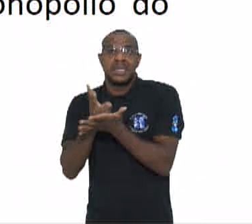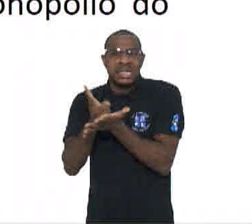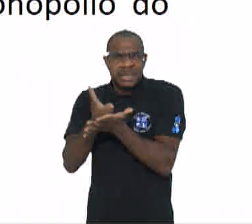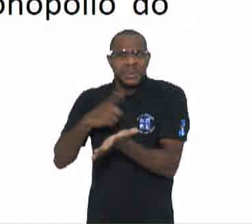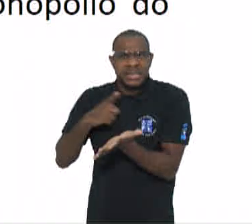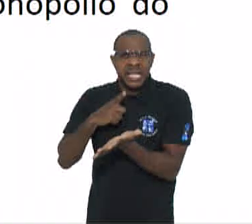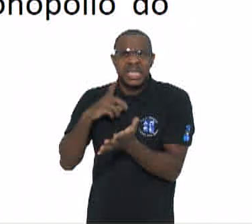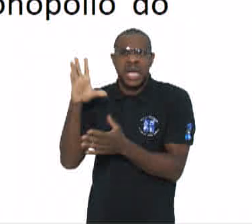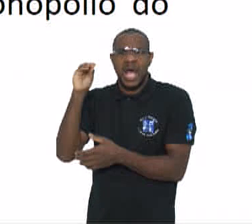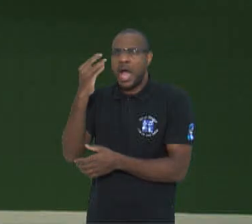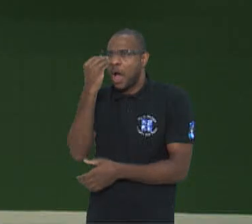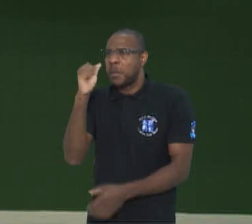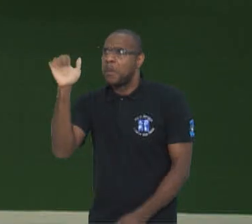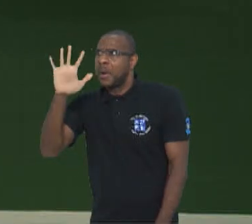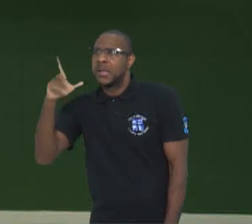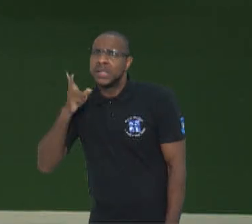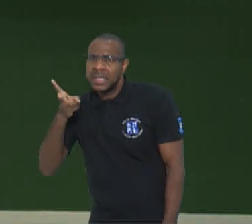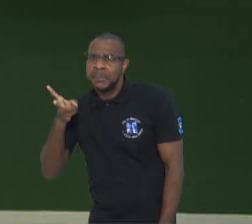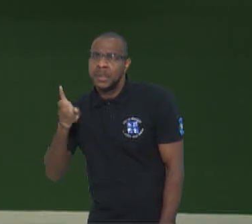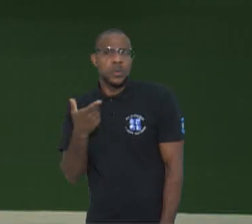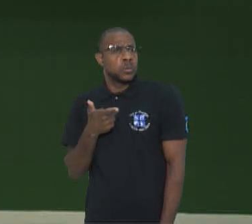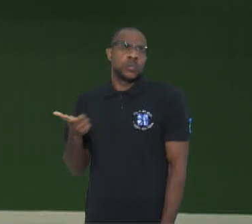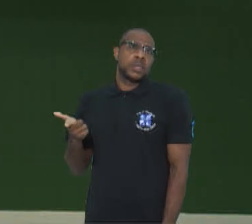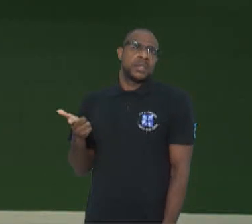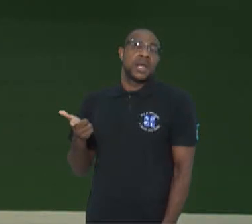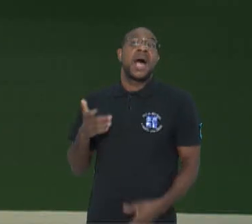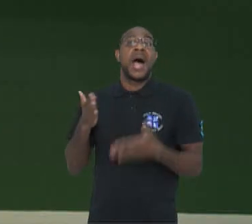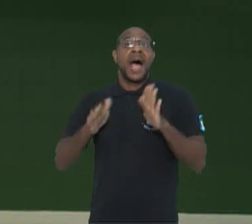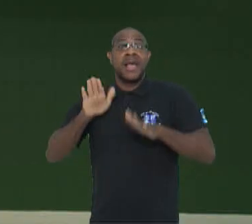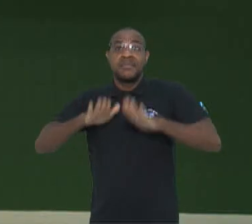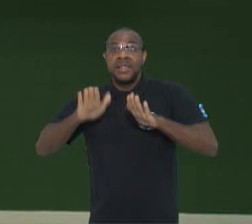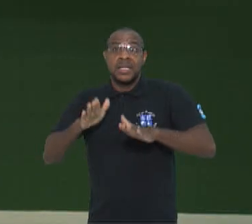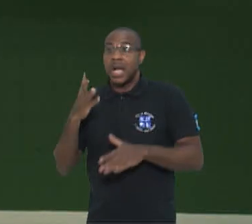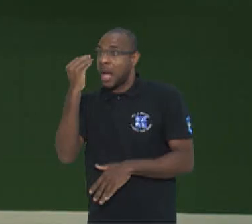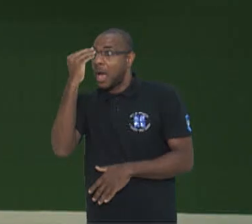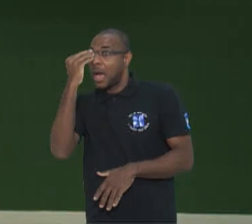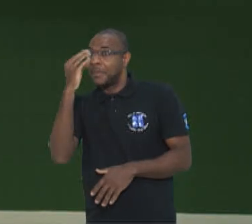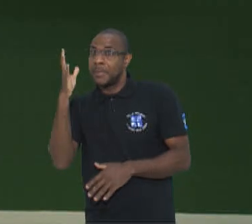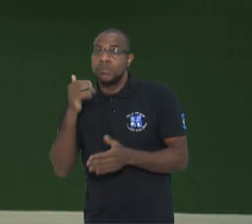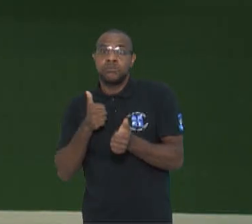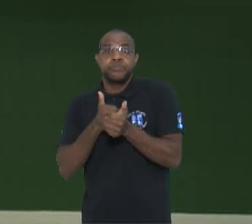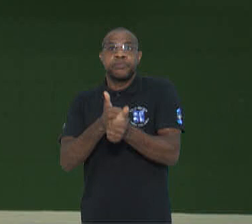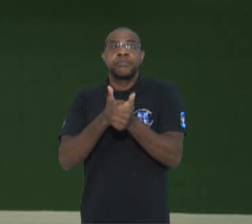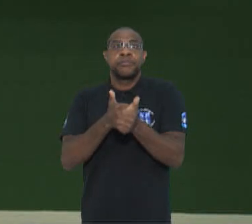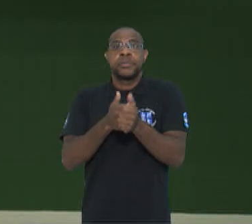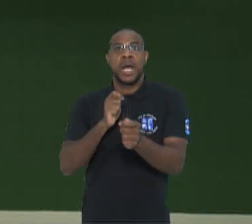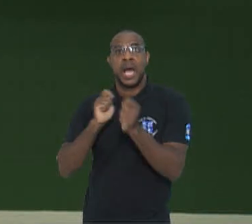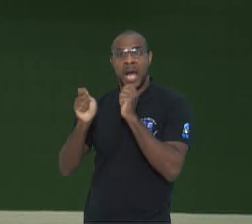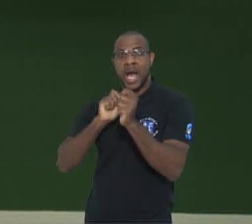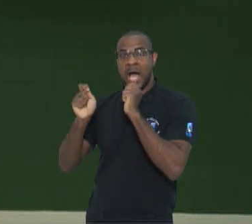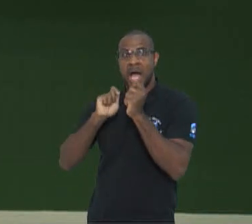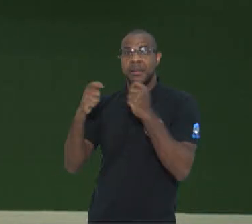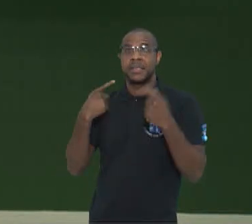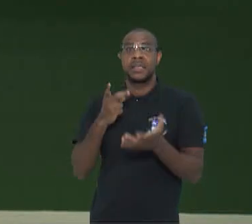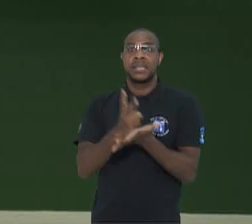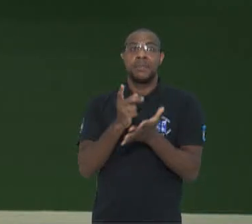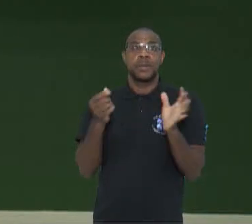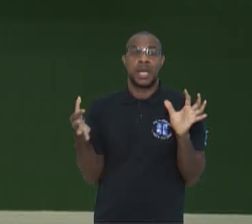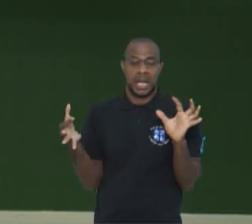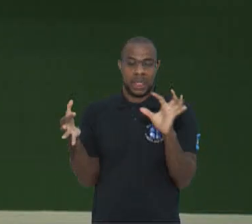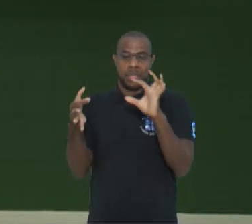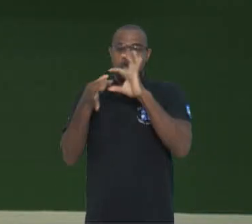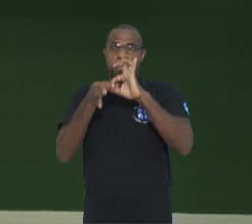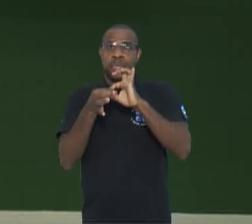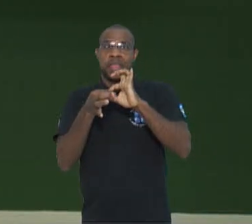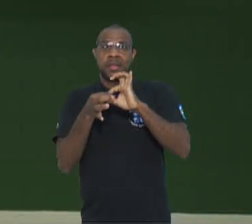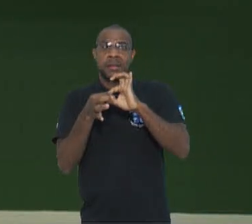Mas acontece muitas vezes da imagem acompanhar a reportagem e ela sempre tem que estar casada, né? Essa